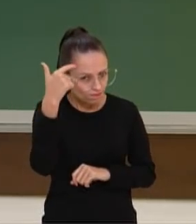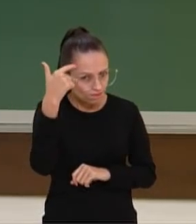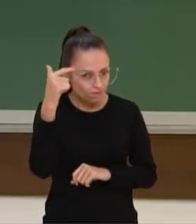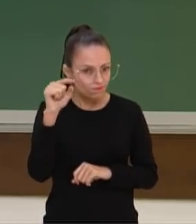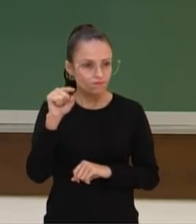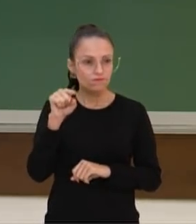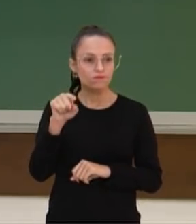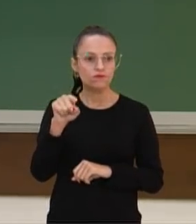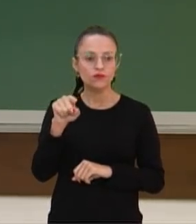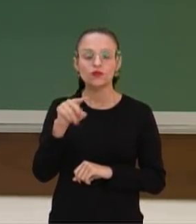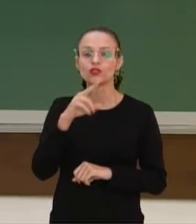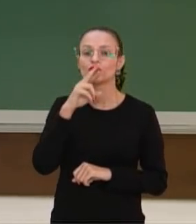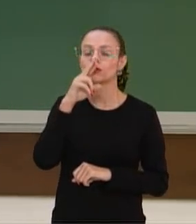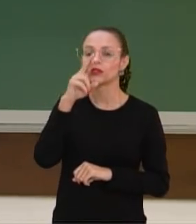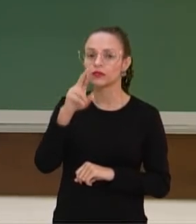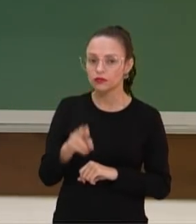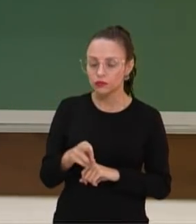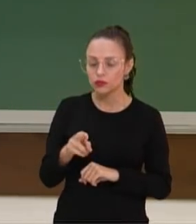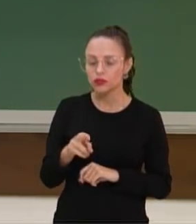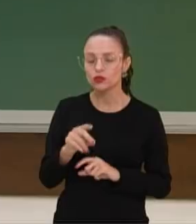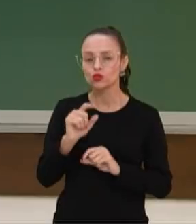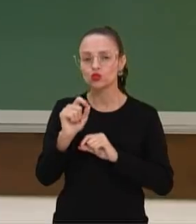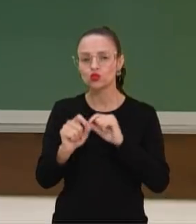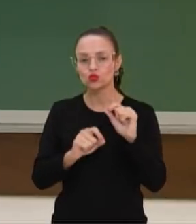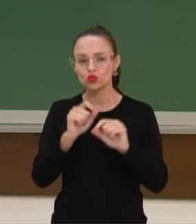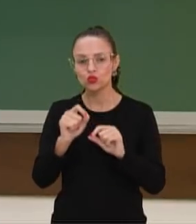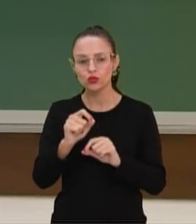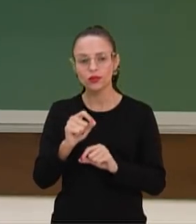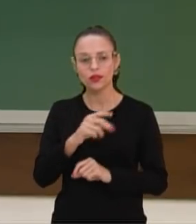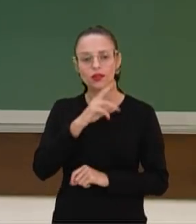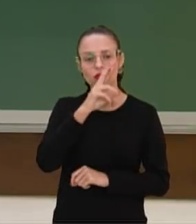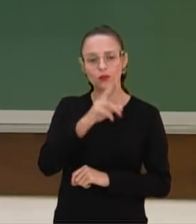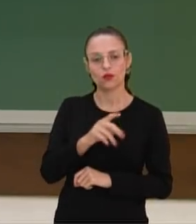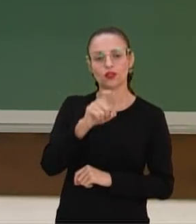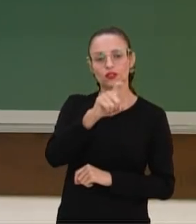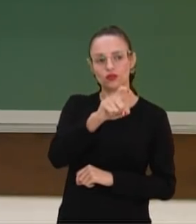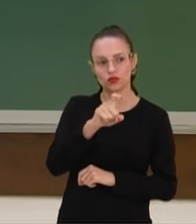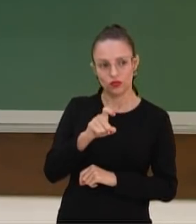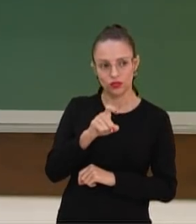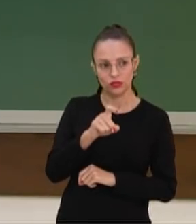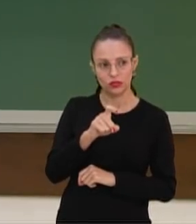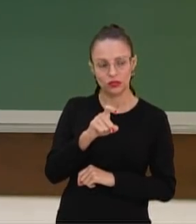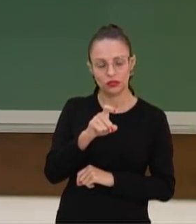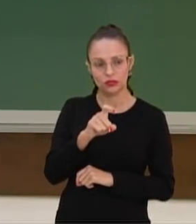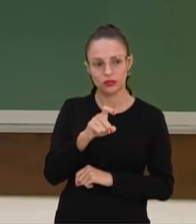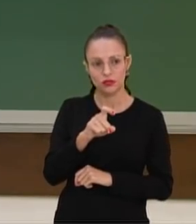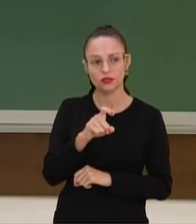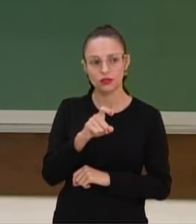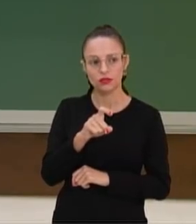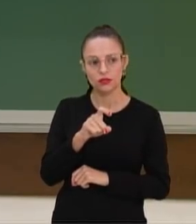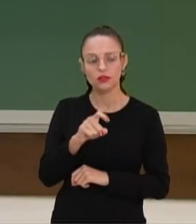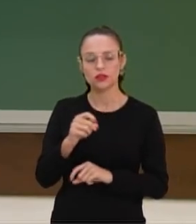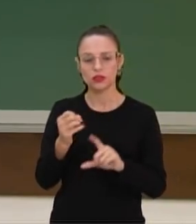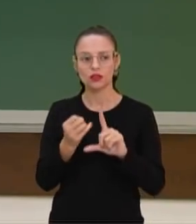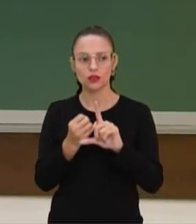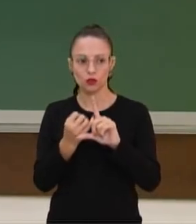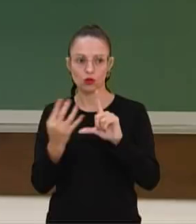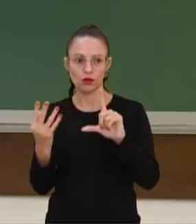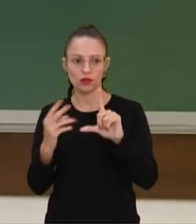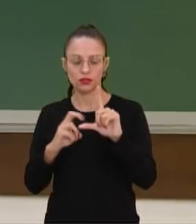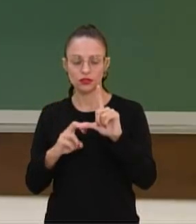nisso, você vai responder quais são os valores de x que tornam esse